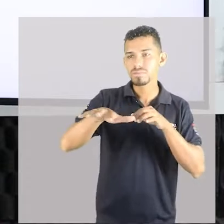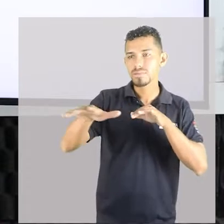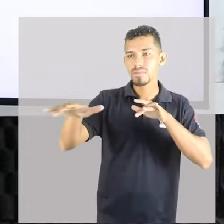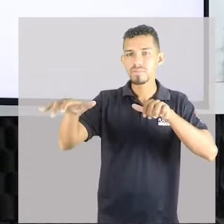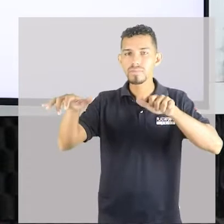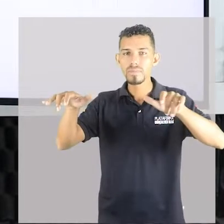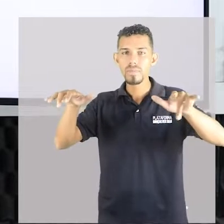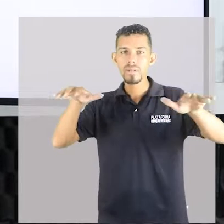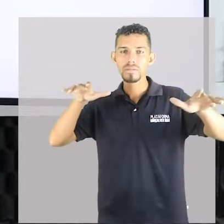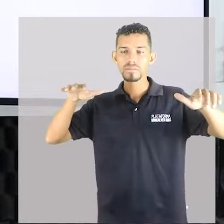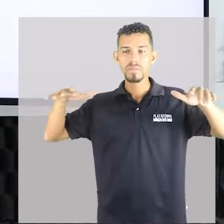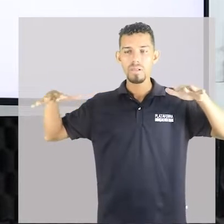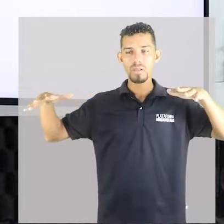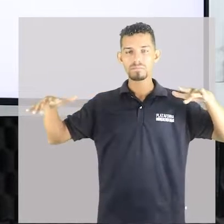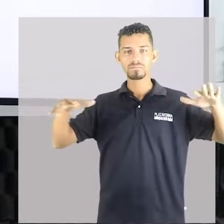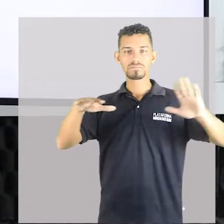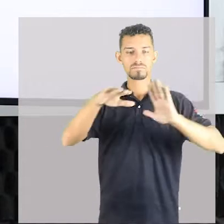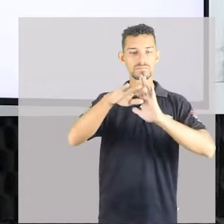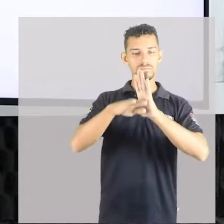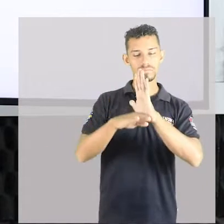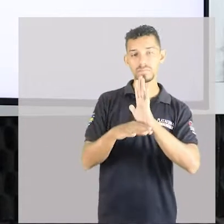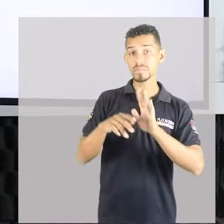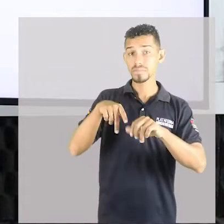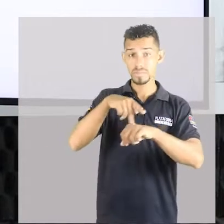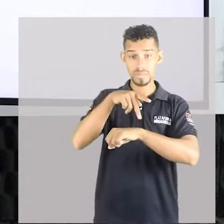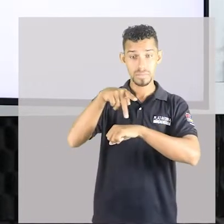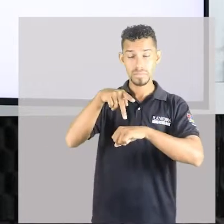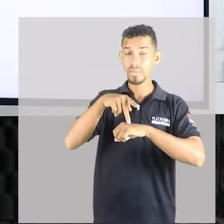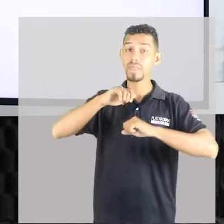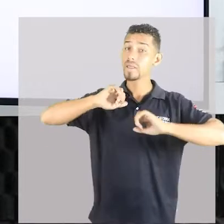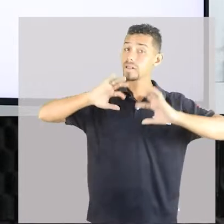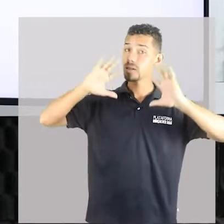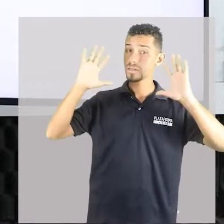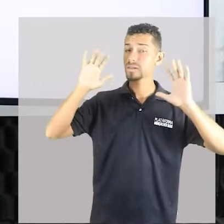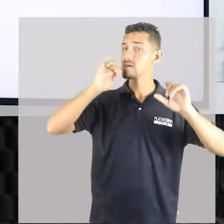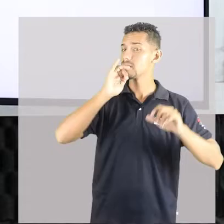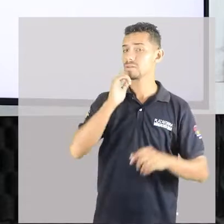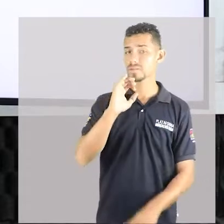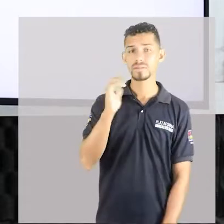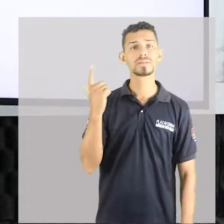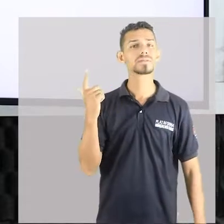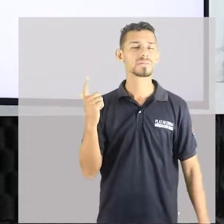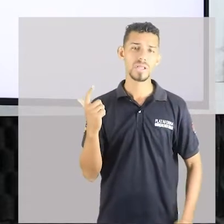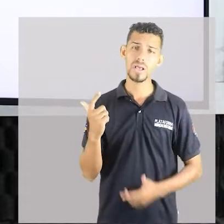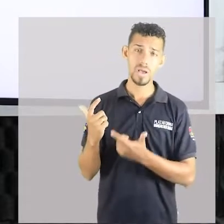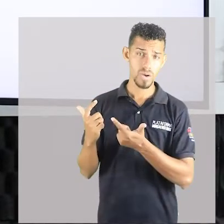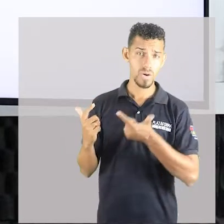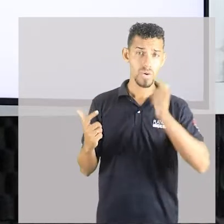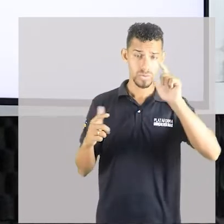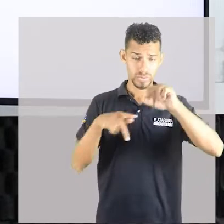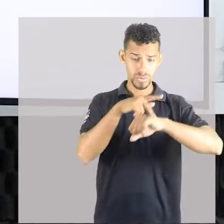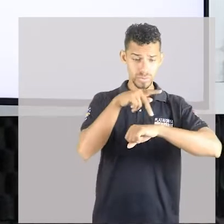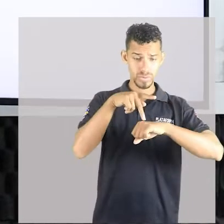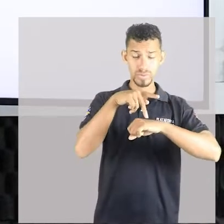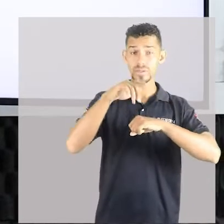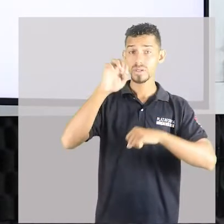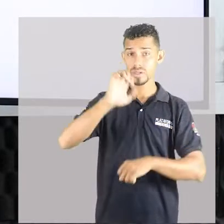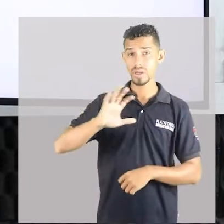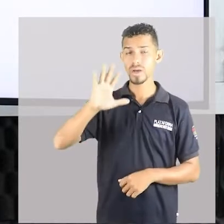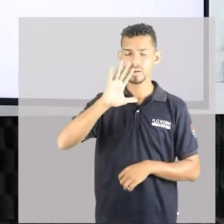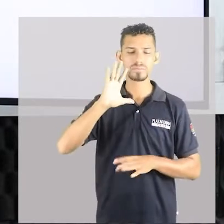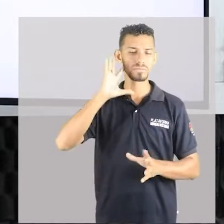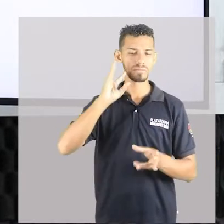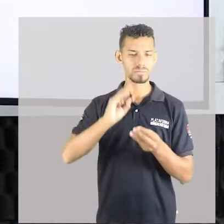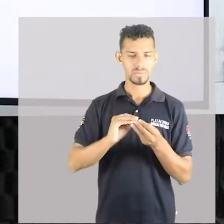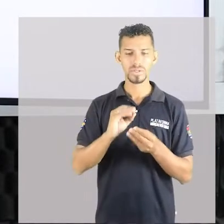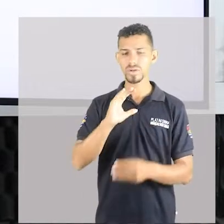esse plano que esses países, né? E claro, não só esses países, nós vamos ver que outros países da Europa também propuseram esse processo